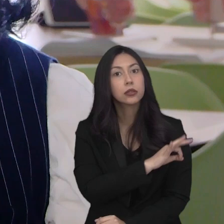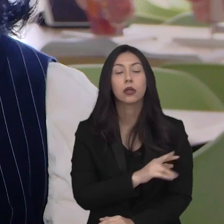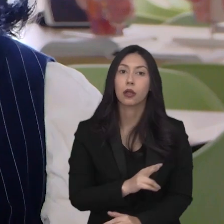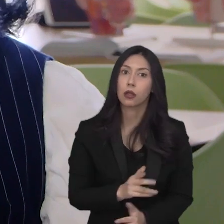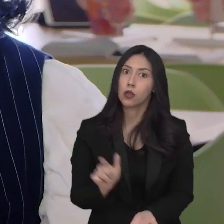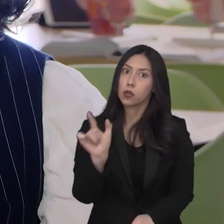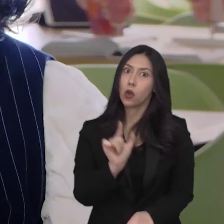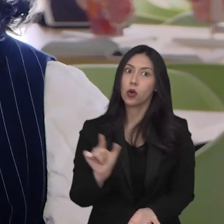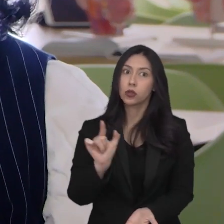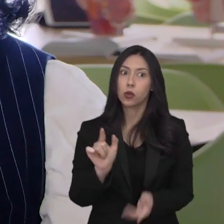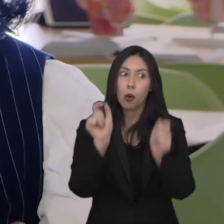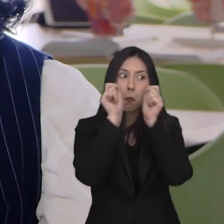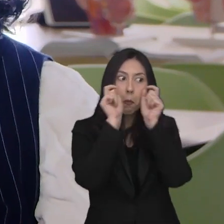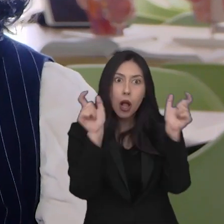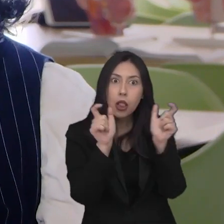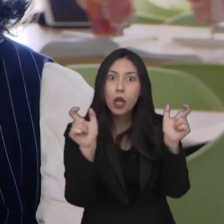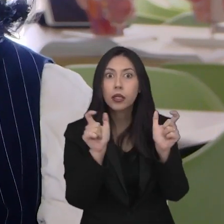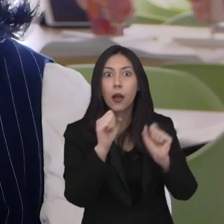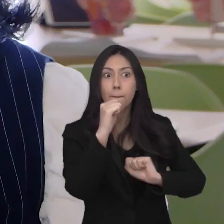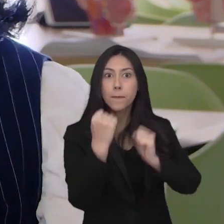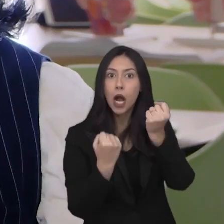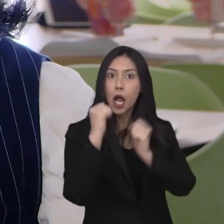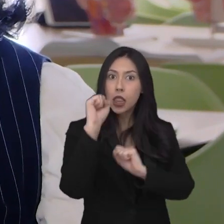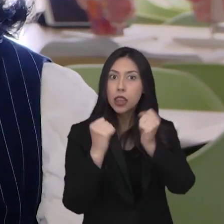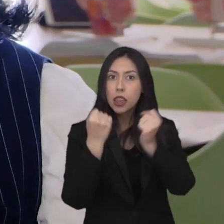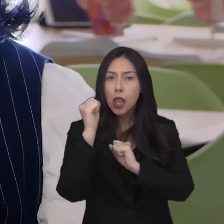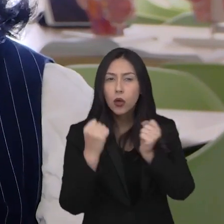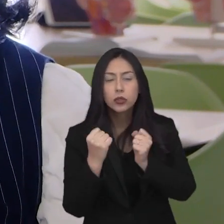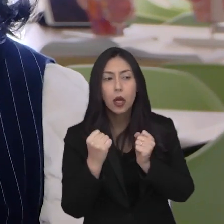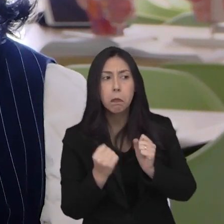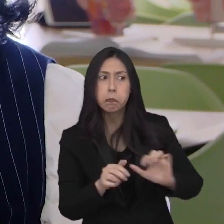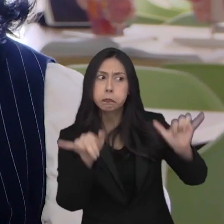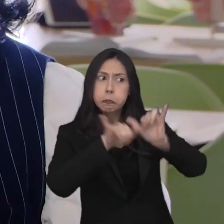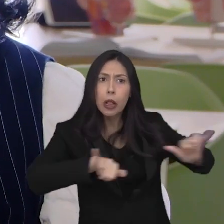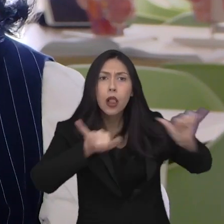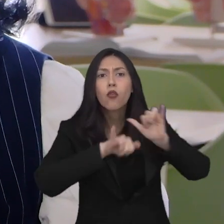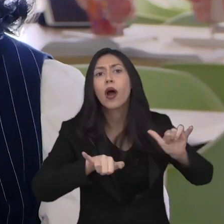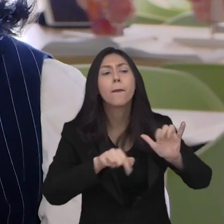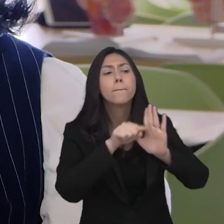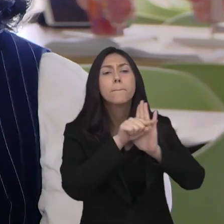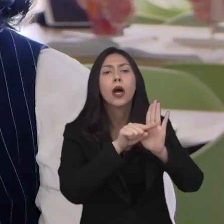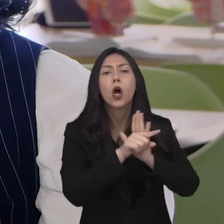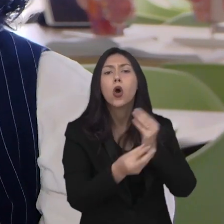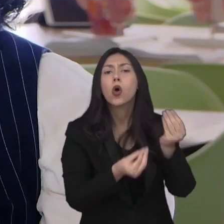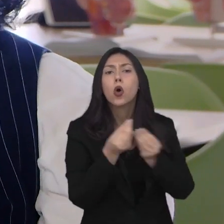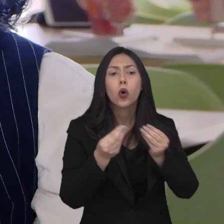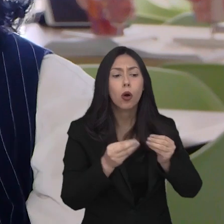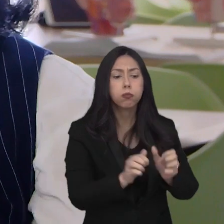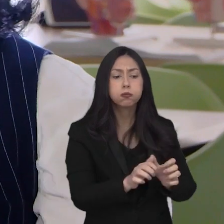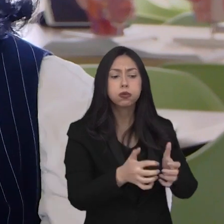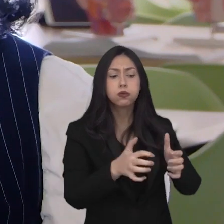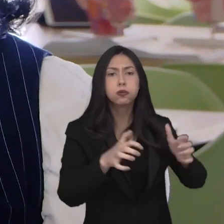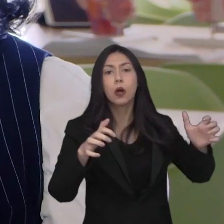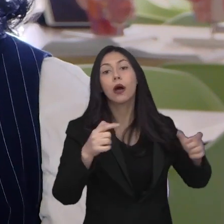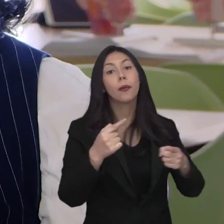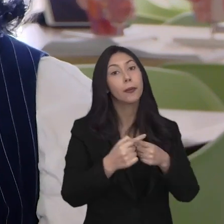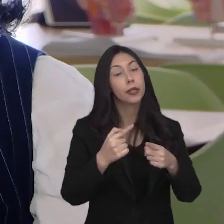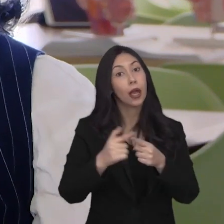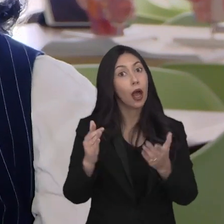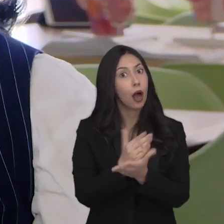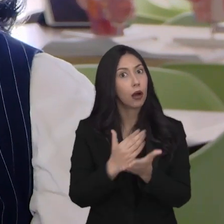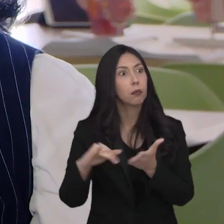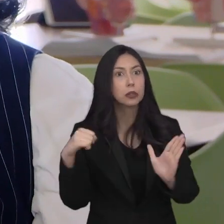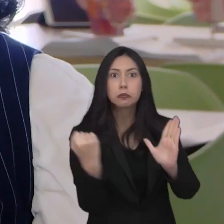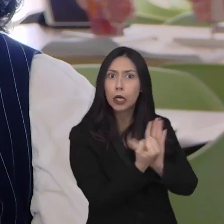alerta para a indústria ser autuada para verificar como que esse processo de fermentação está ocorrendo. A gente viu na polêmica que